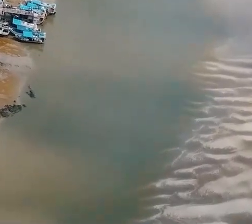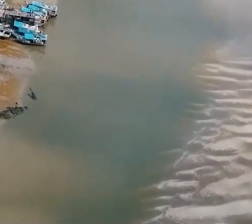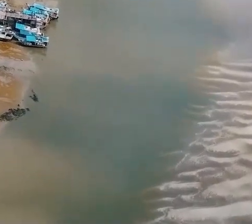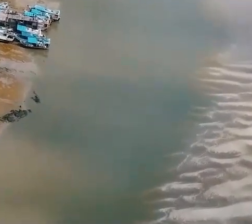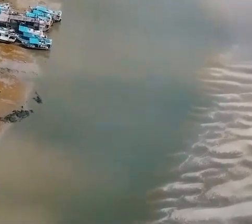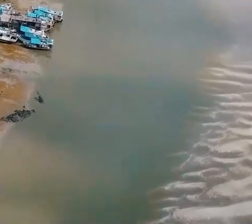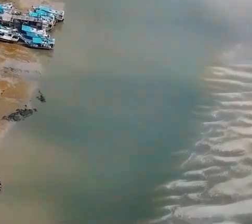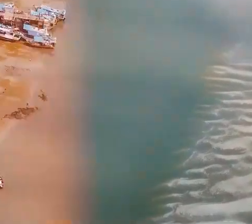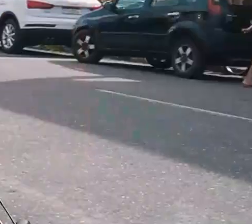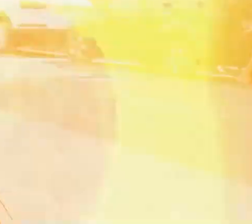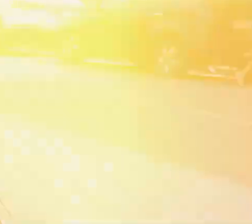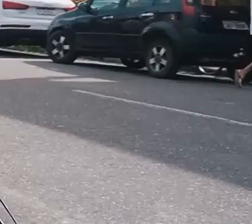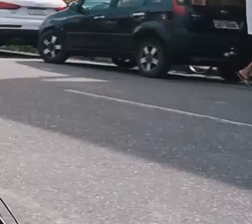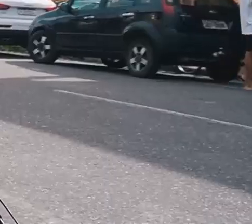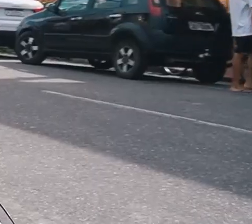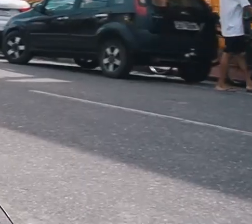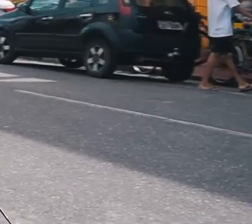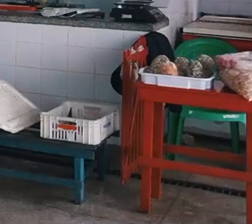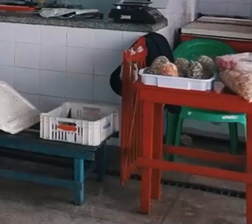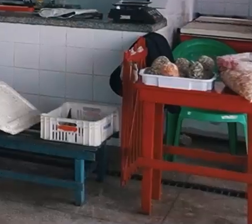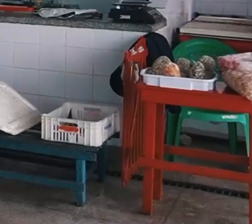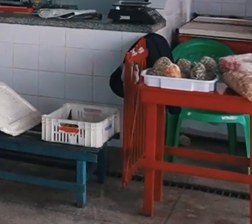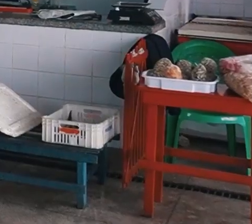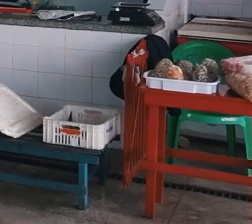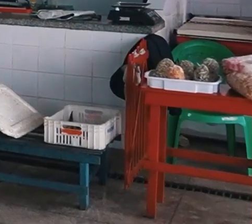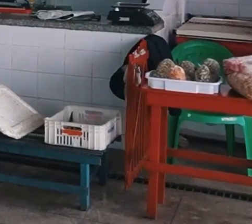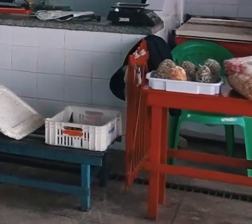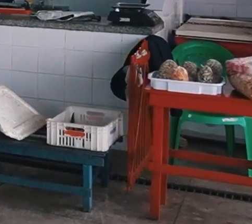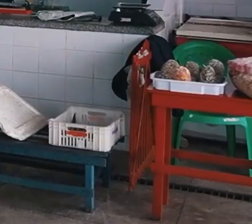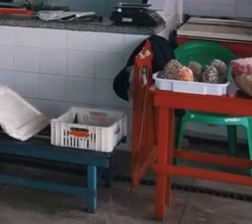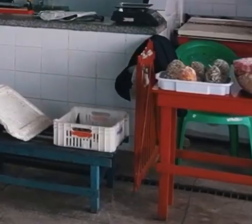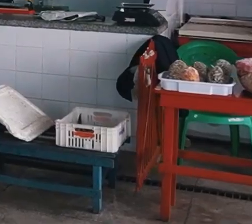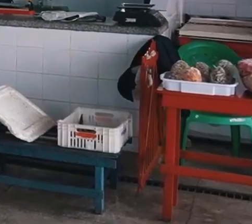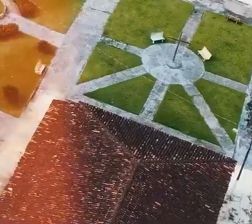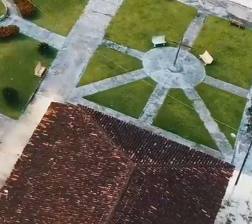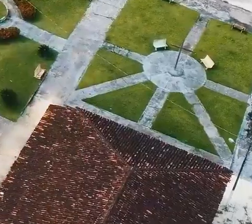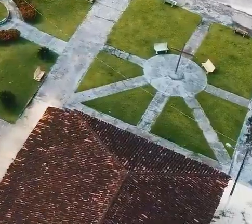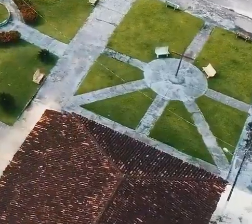Nesta cidade onde cada sorriso conta uma história,